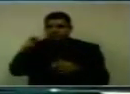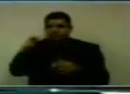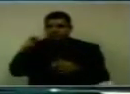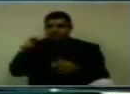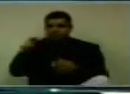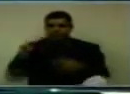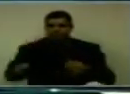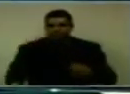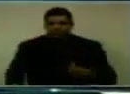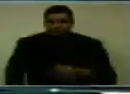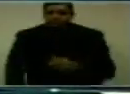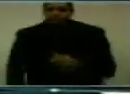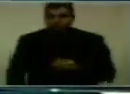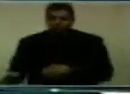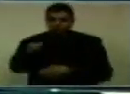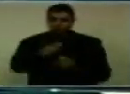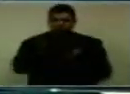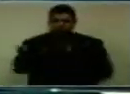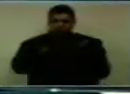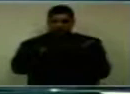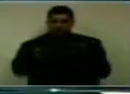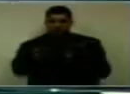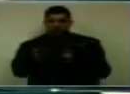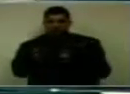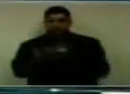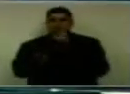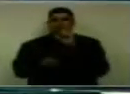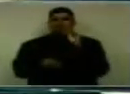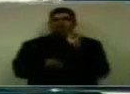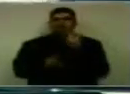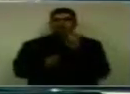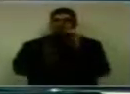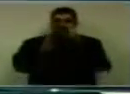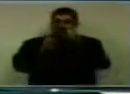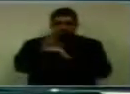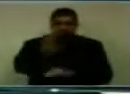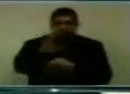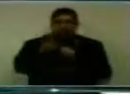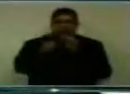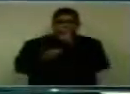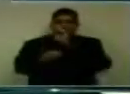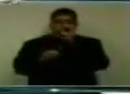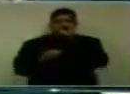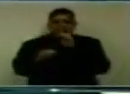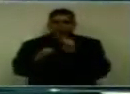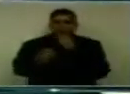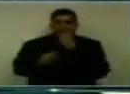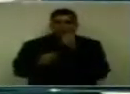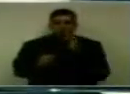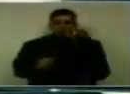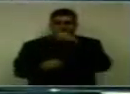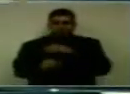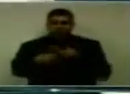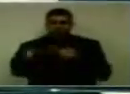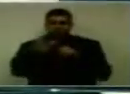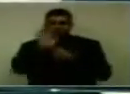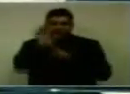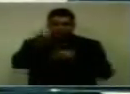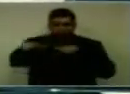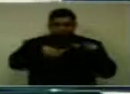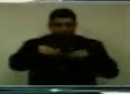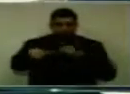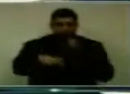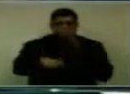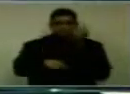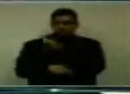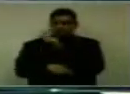3,05 de cobertura do serviço. Quem rebaixou o percentual de esgoto para fins de